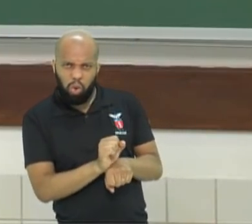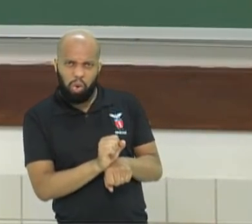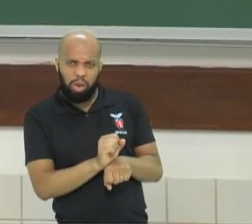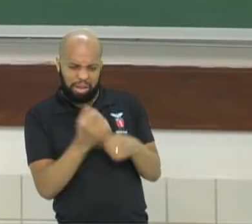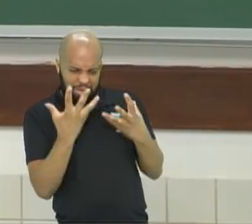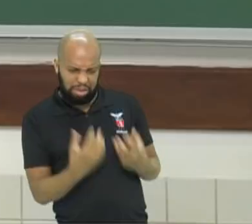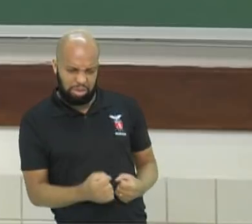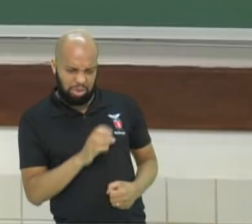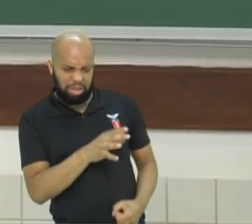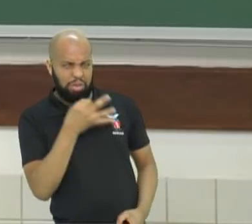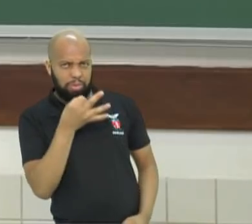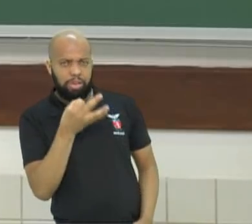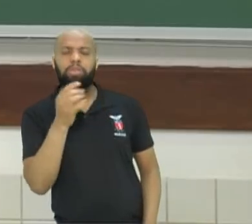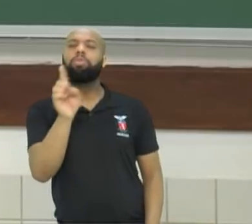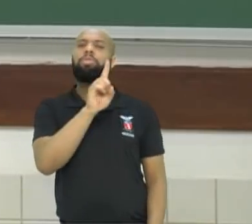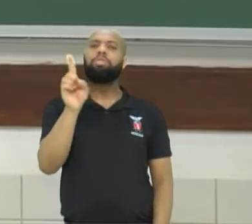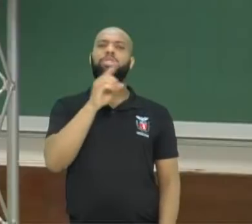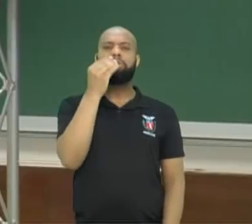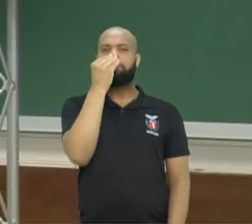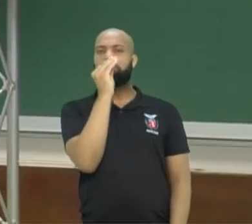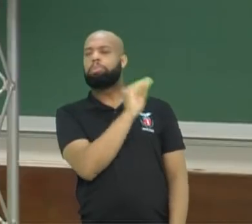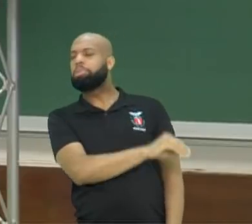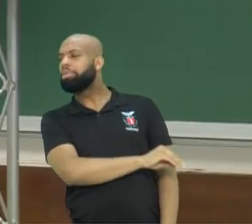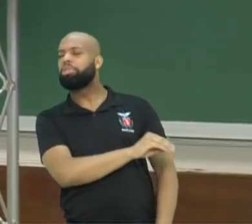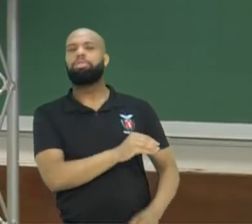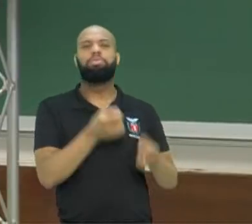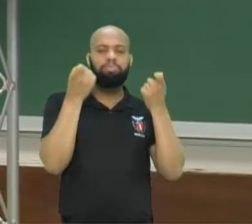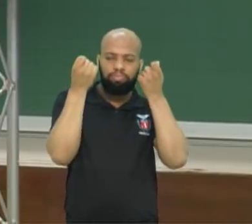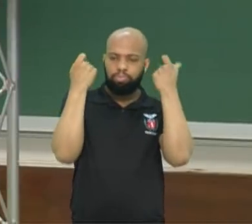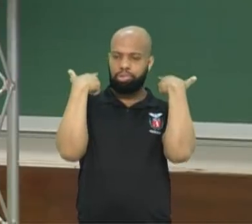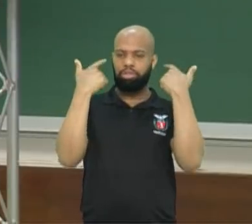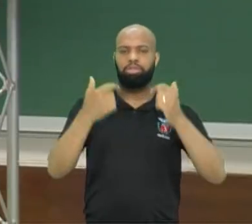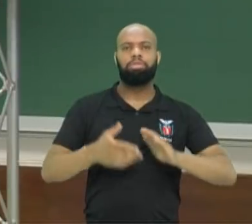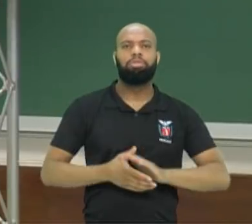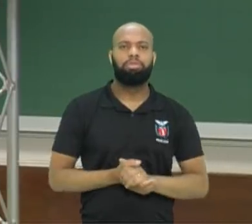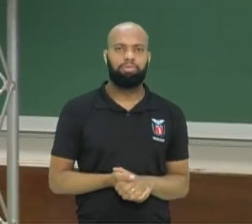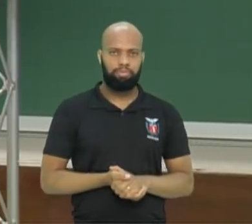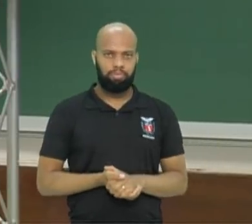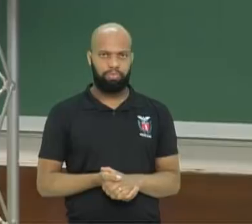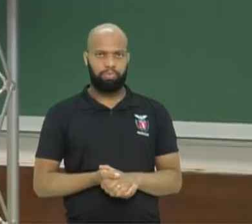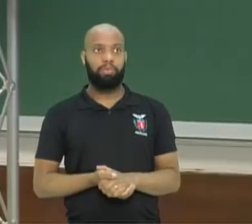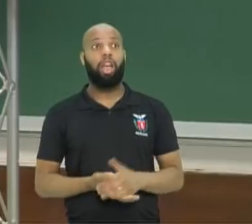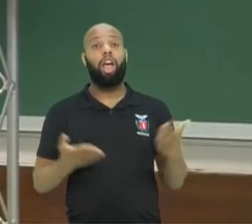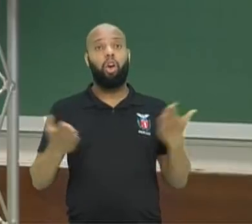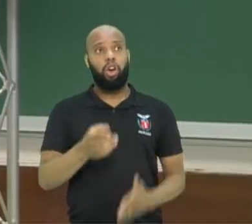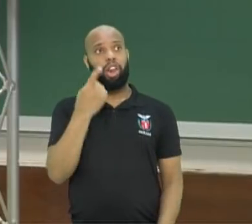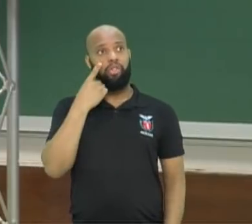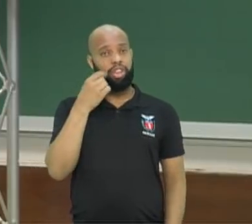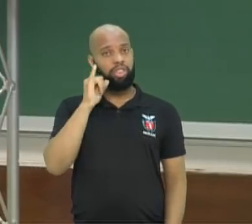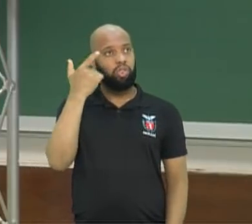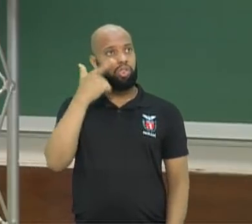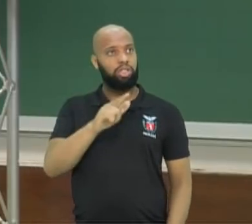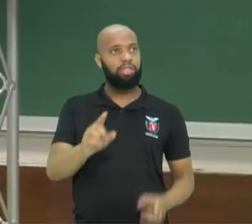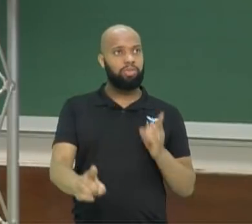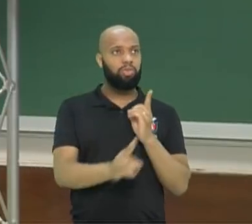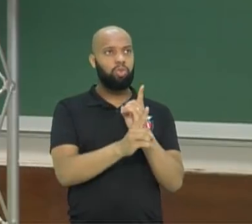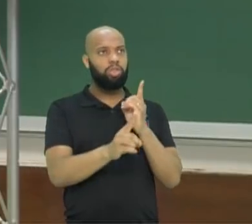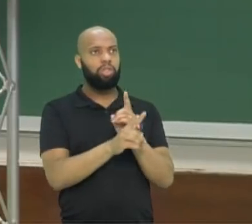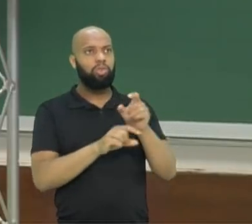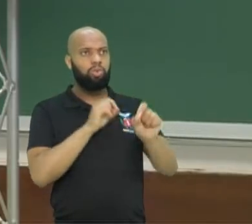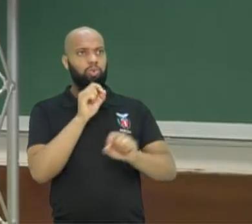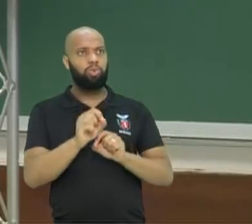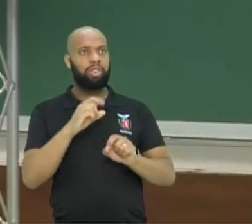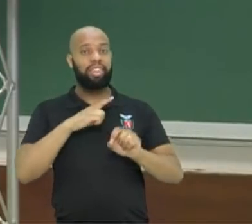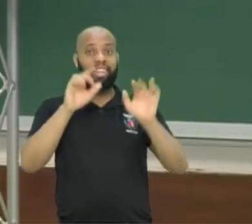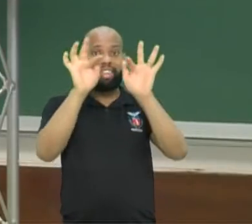em busca? De jeito nenhum, ela não deu ouvido a essas pessoas, né? Então vamos ver se a gente consegue achar